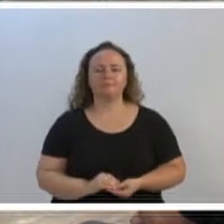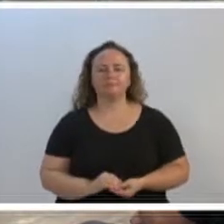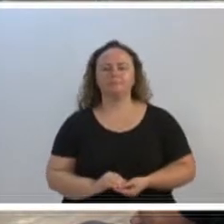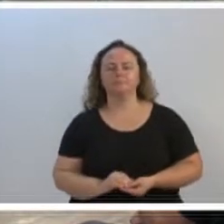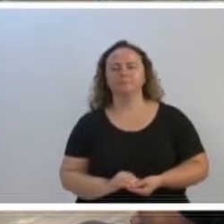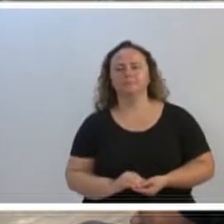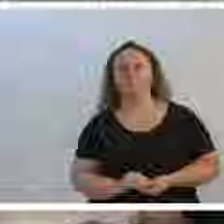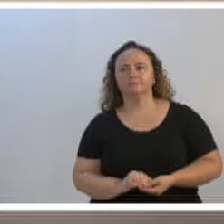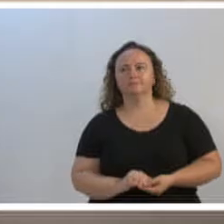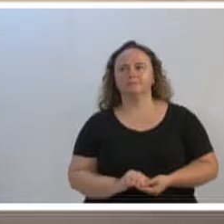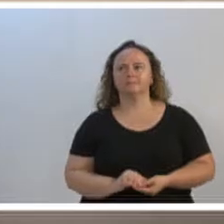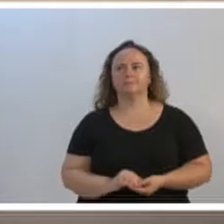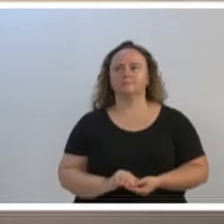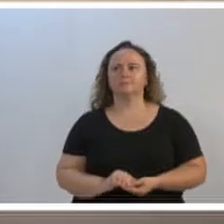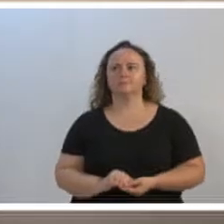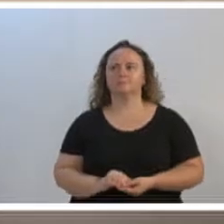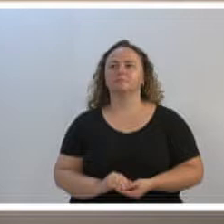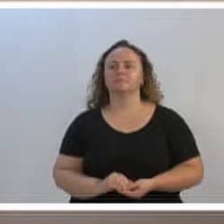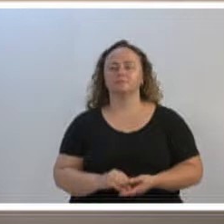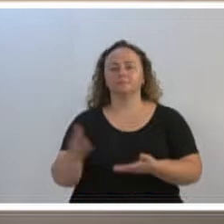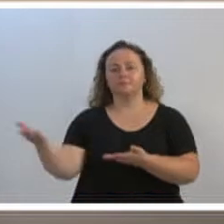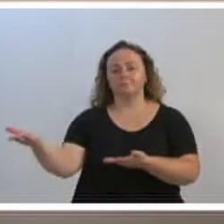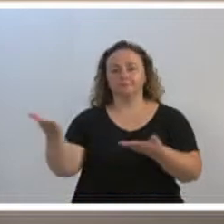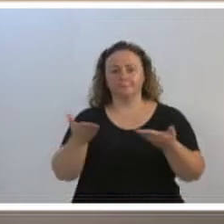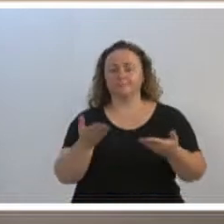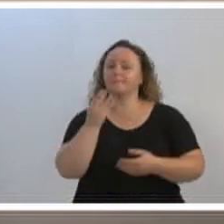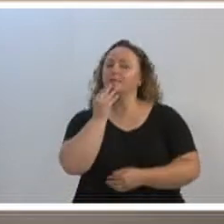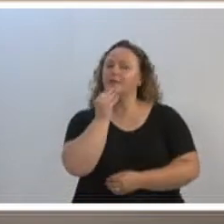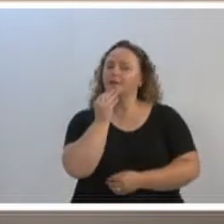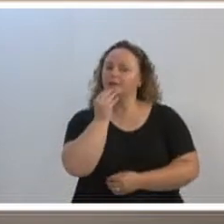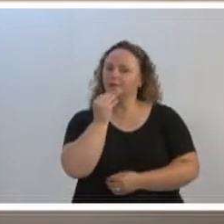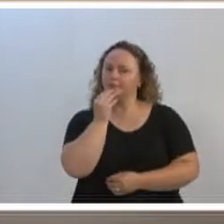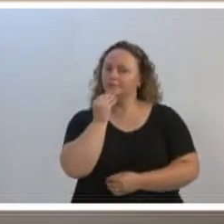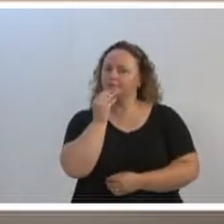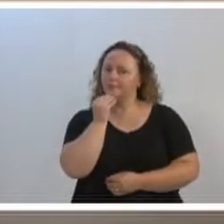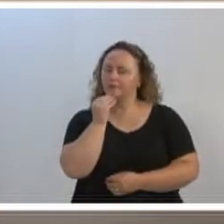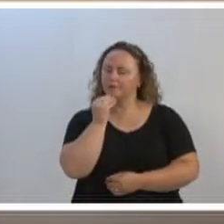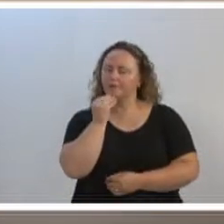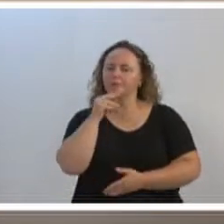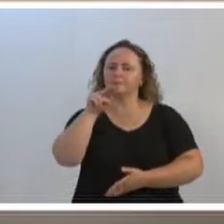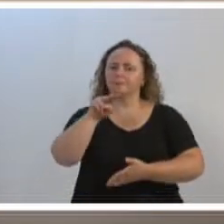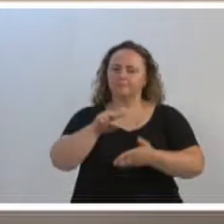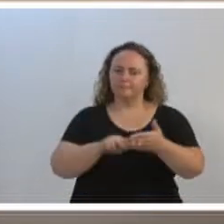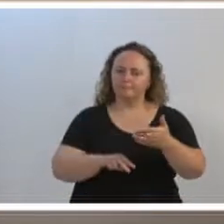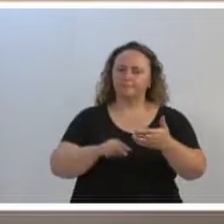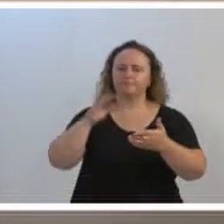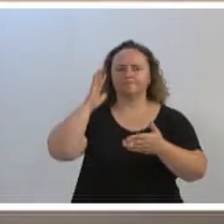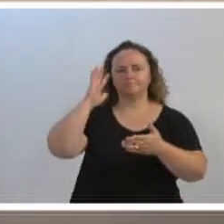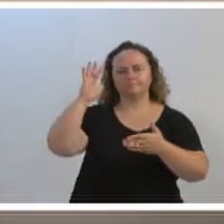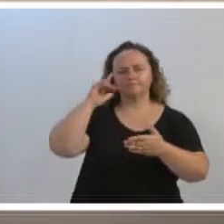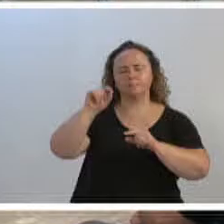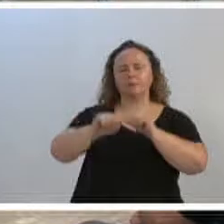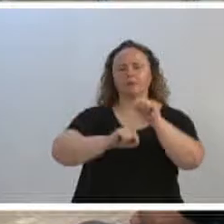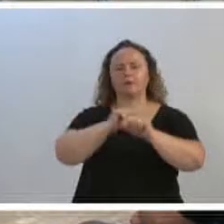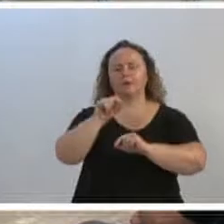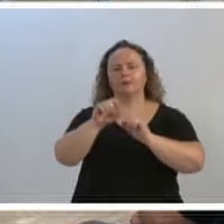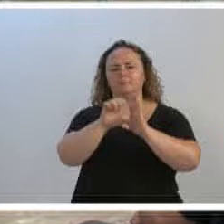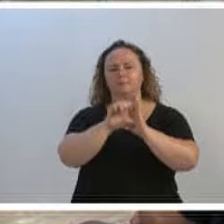Vamos então alternar aqui. Convido o vereador Bruno Cunha para fazer o momento de reflexão sobre o Estatuto de